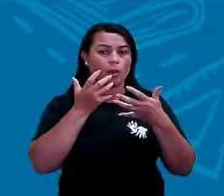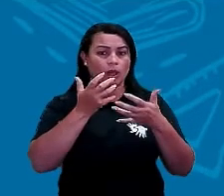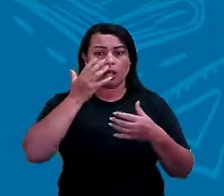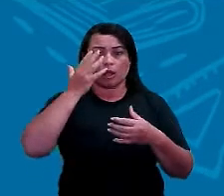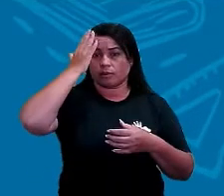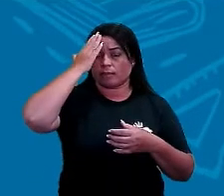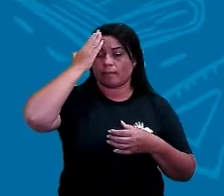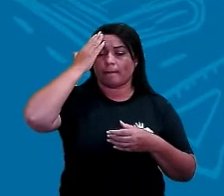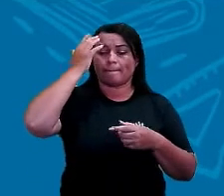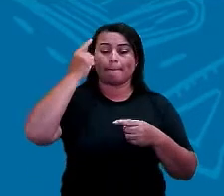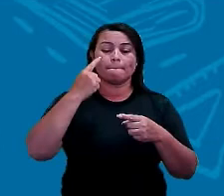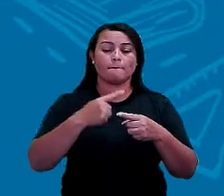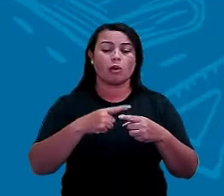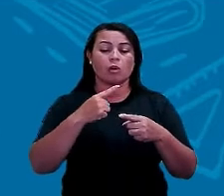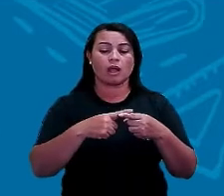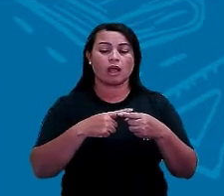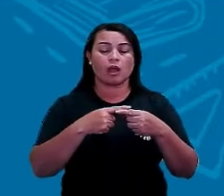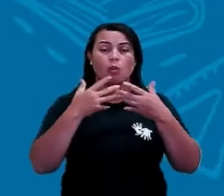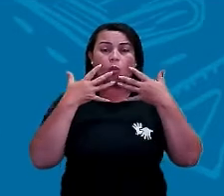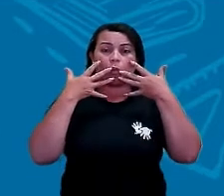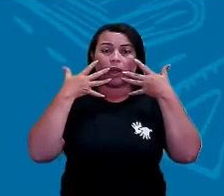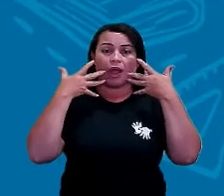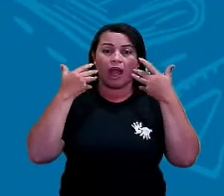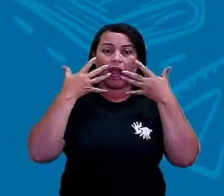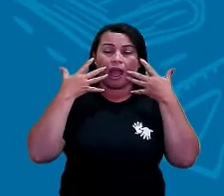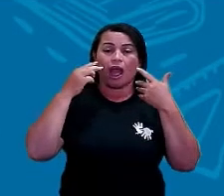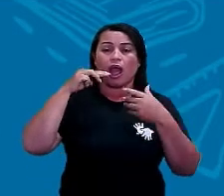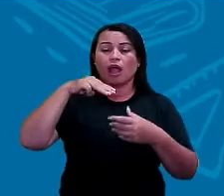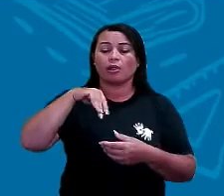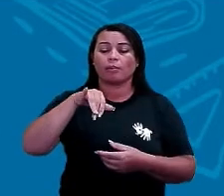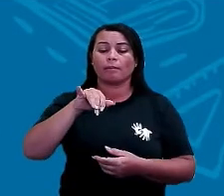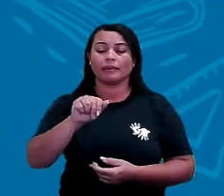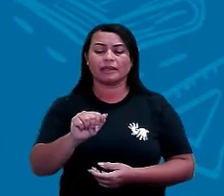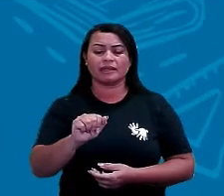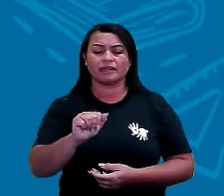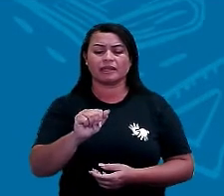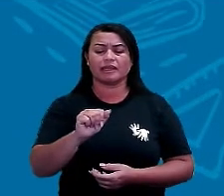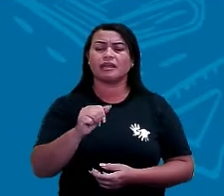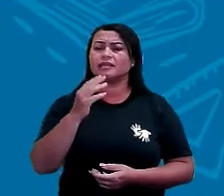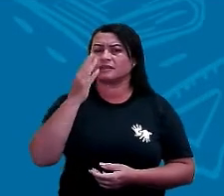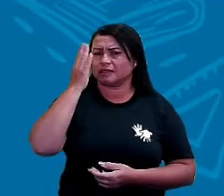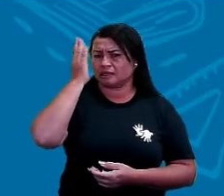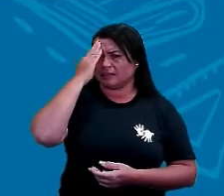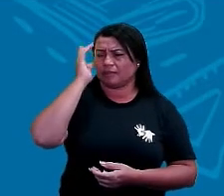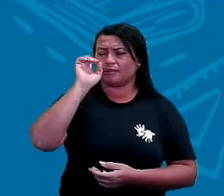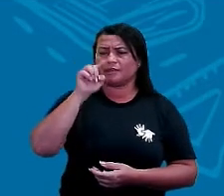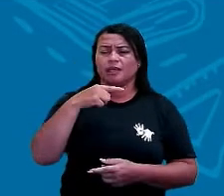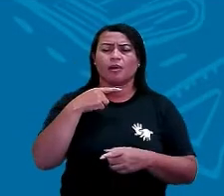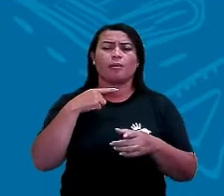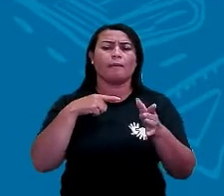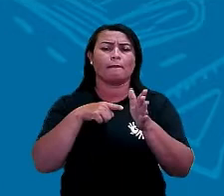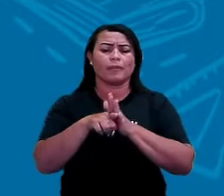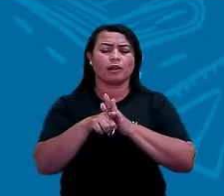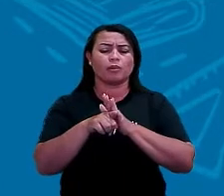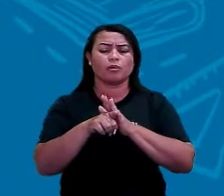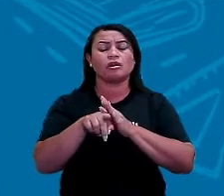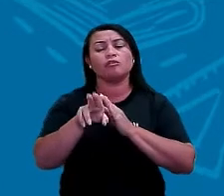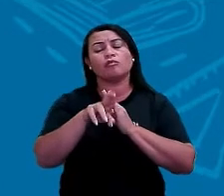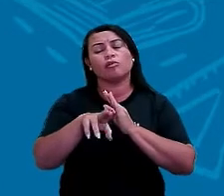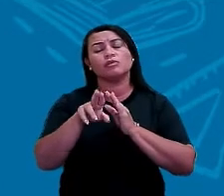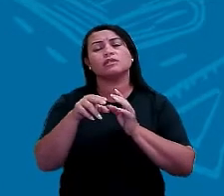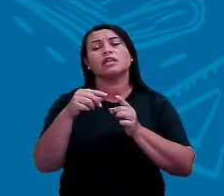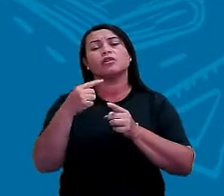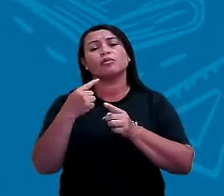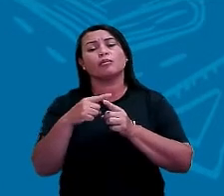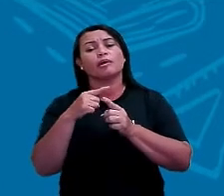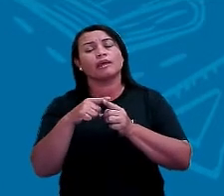saber por que o gato mia. É uma pergunta, sabemos que é uma pergunta, e foi usado o porquê para a